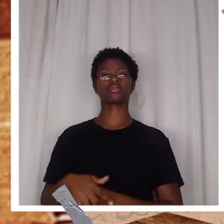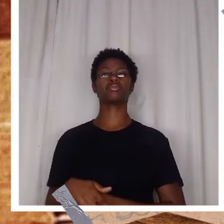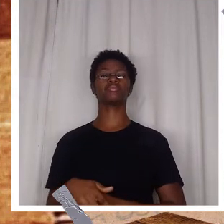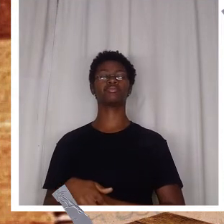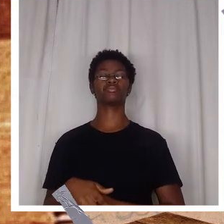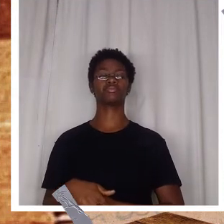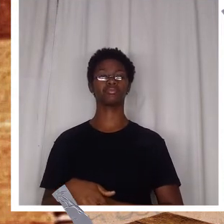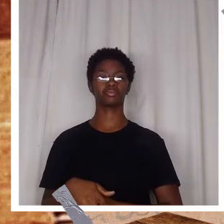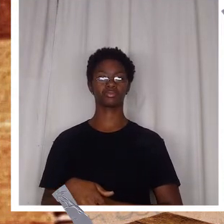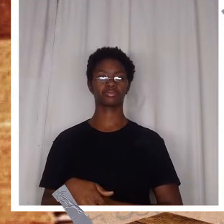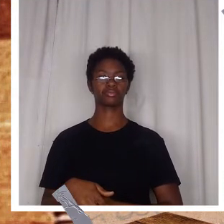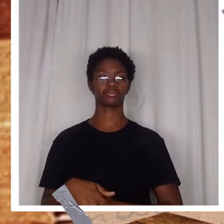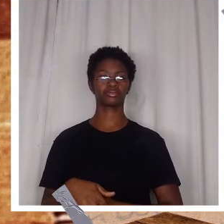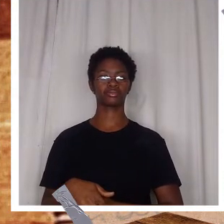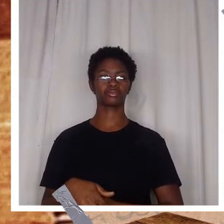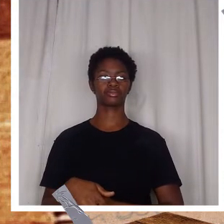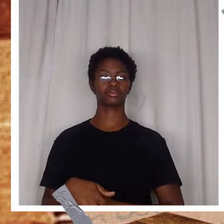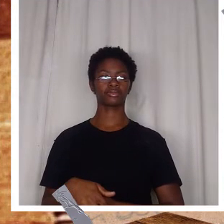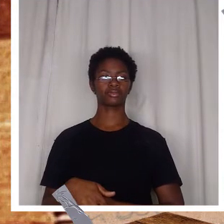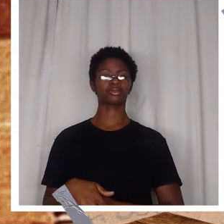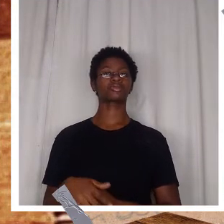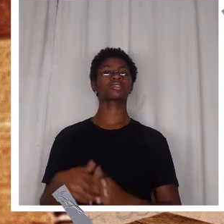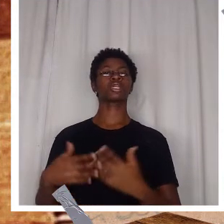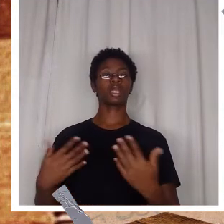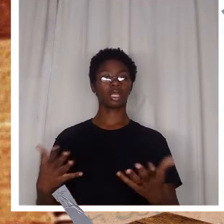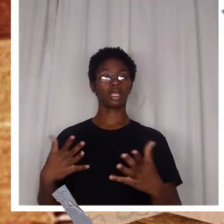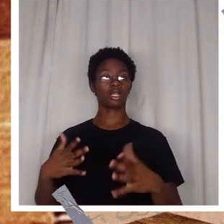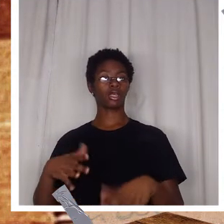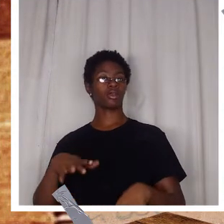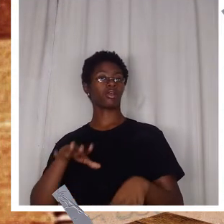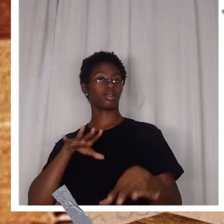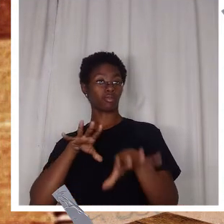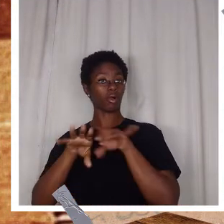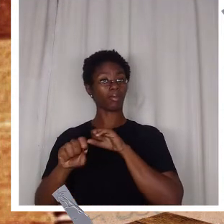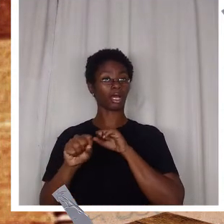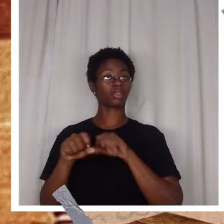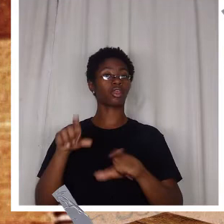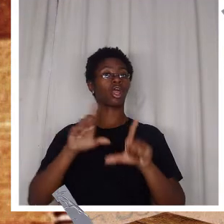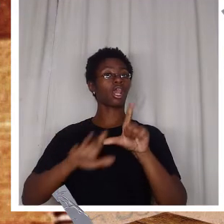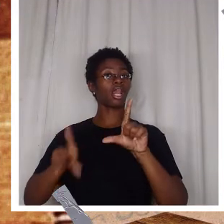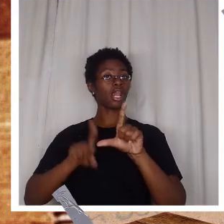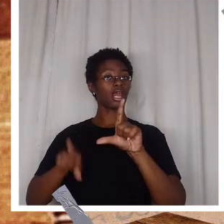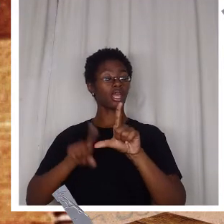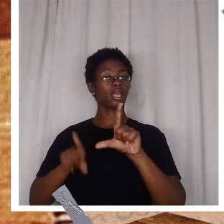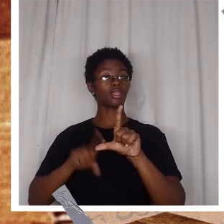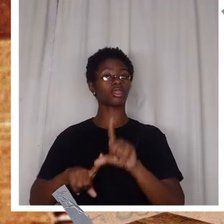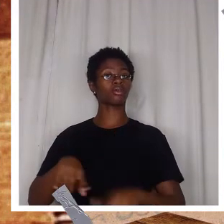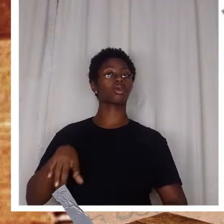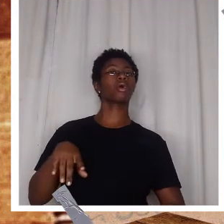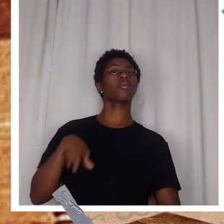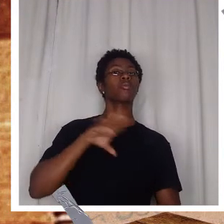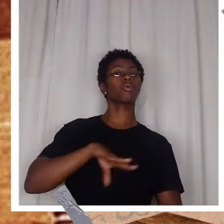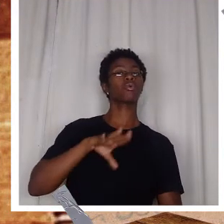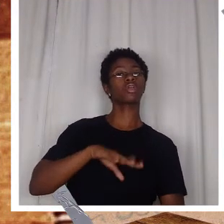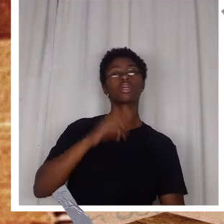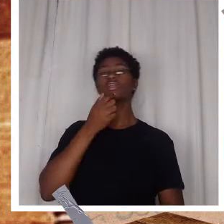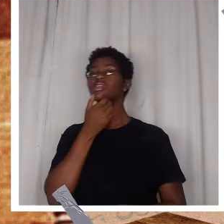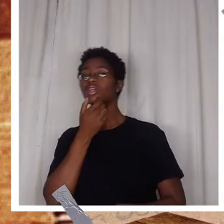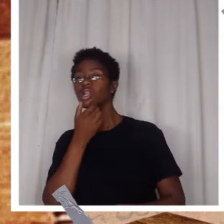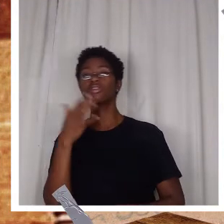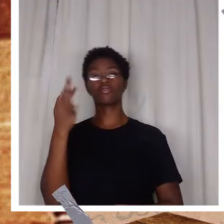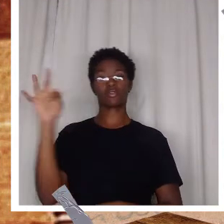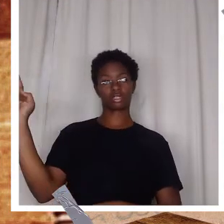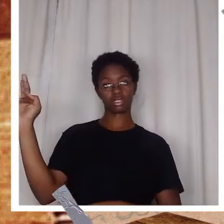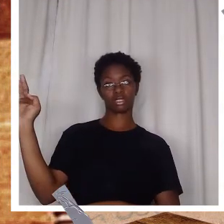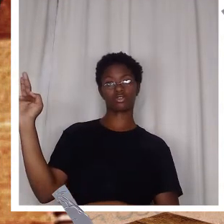Produtor de novo, um conveniado pela UNED, traduzido para inglês e francês. Sócio da Vila Mundo e do Instituto João